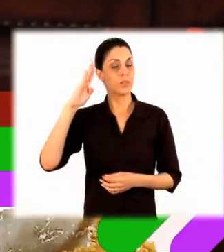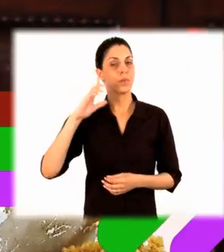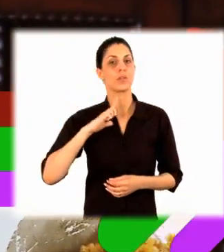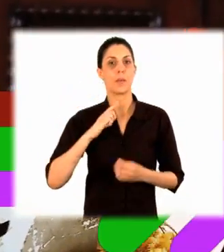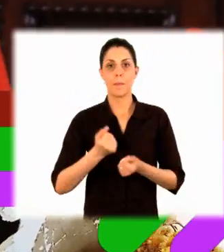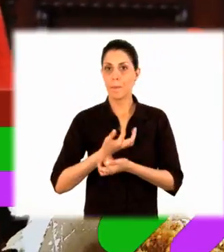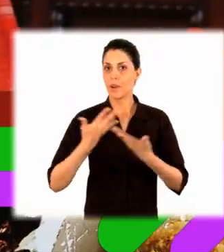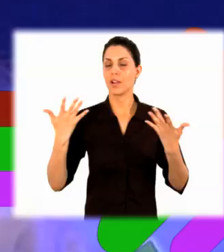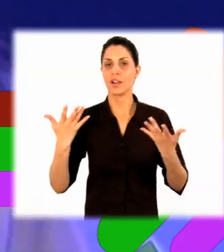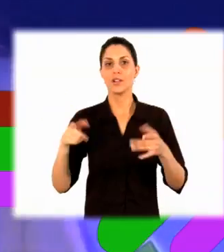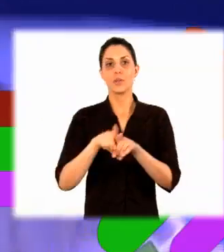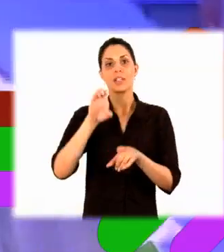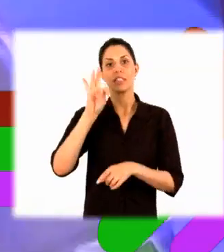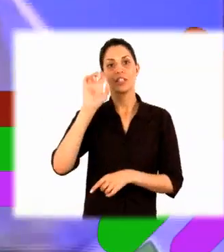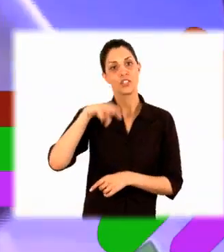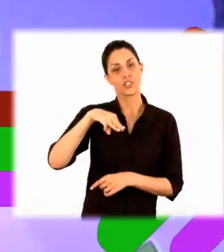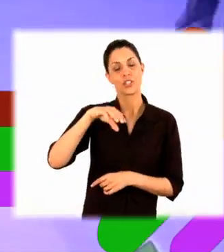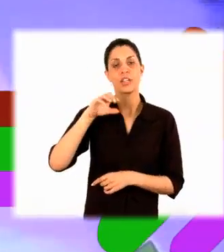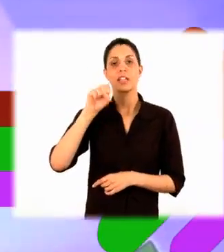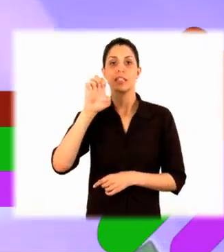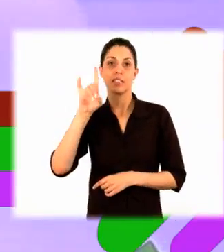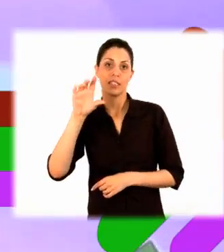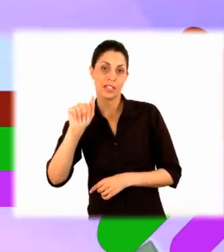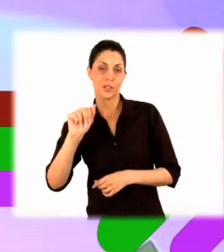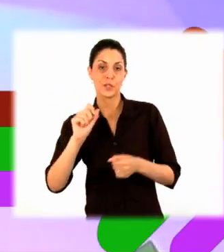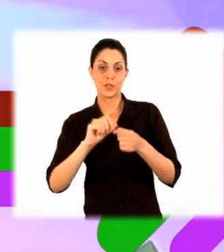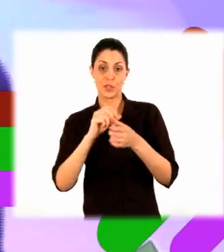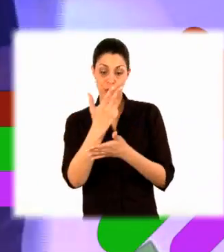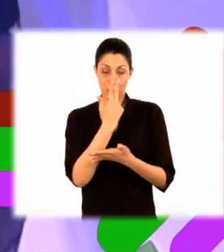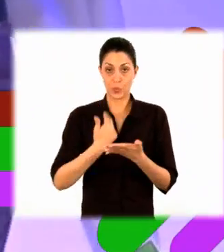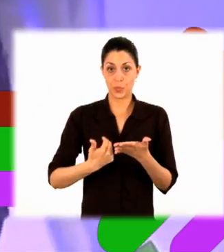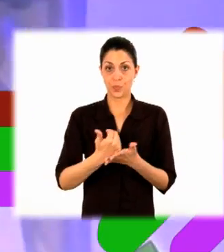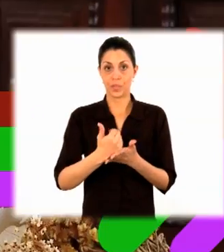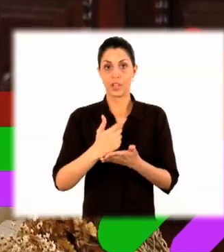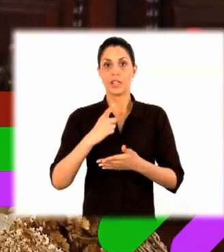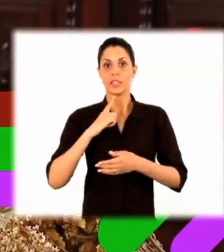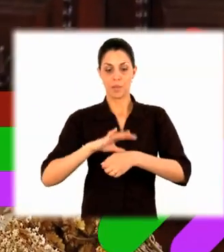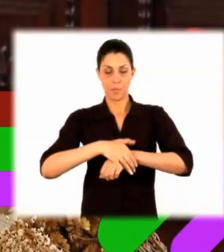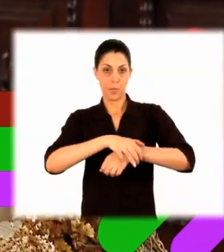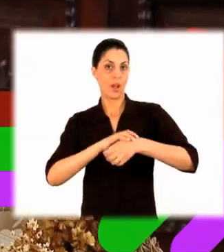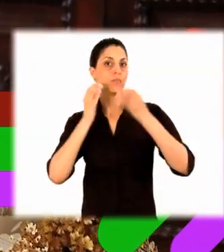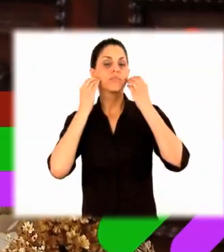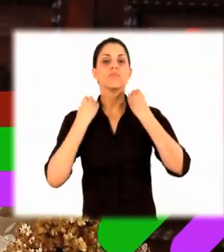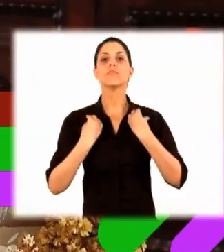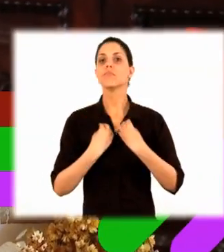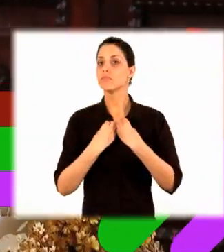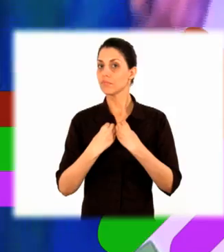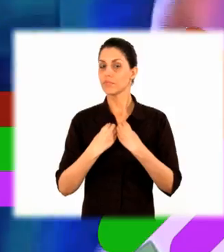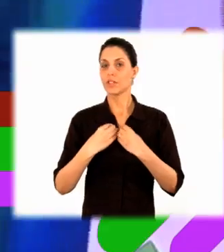na coleção foram os brilhantes, como o cetim e a seda. Para compor os modelos, colares, brincos e pulseiras de